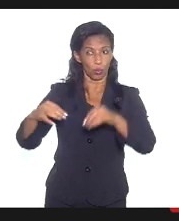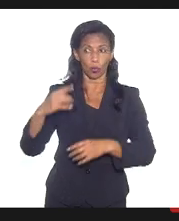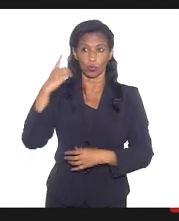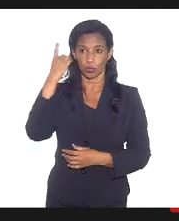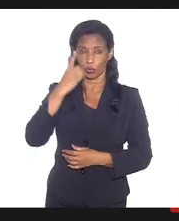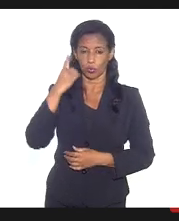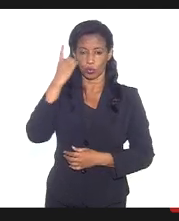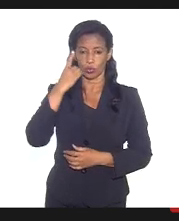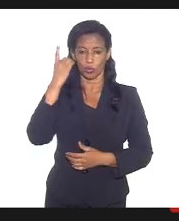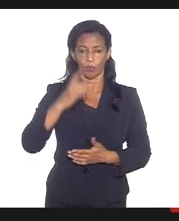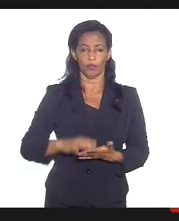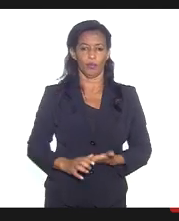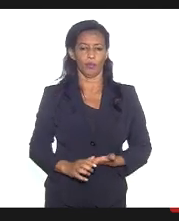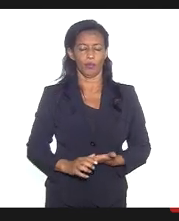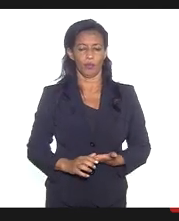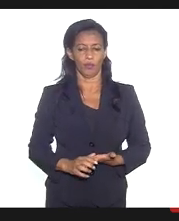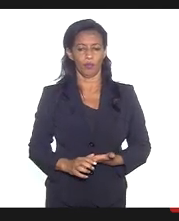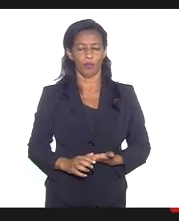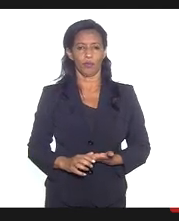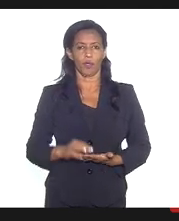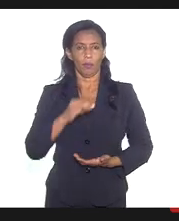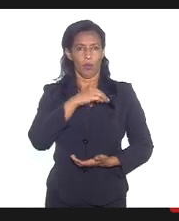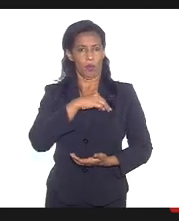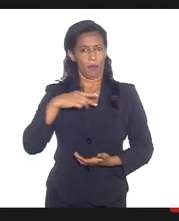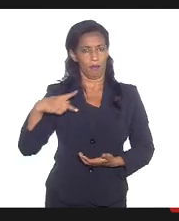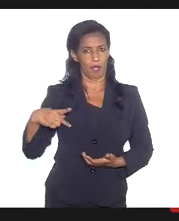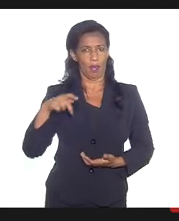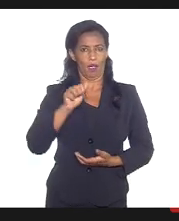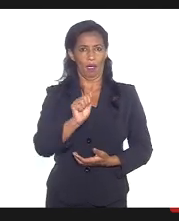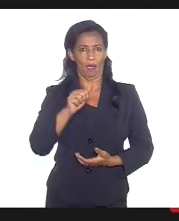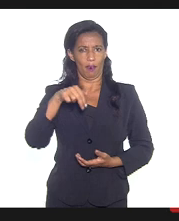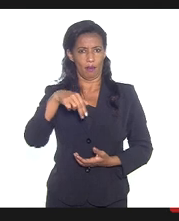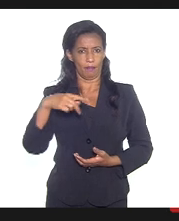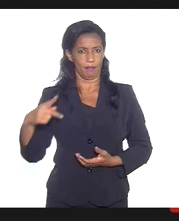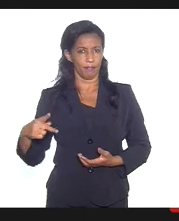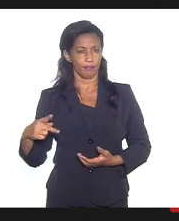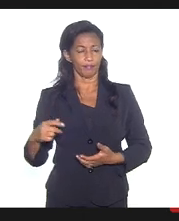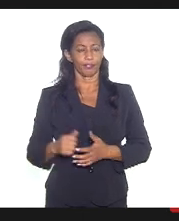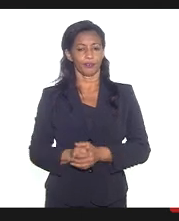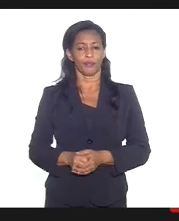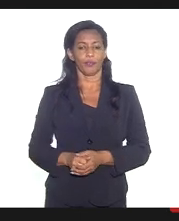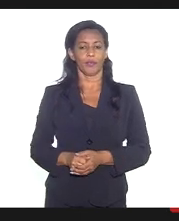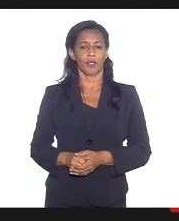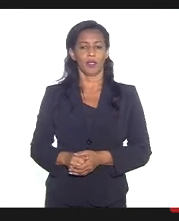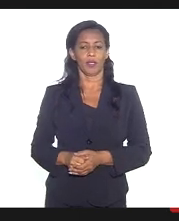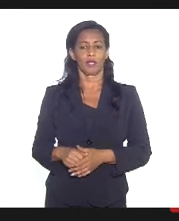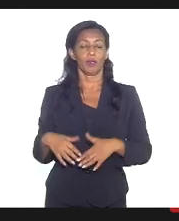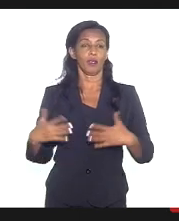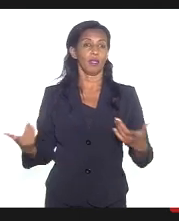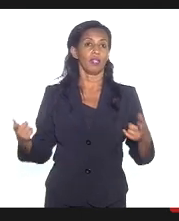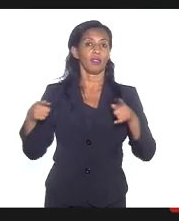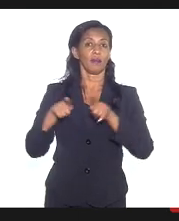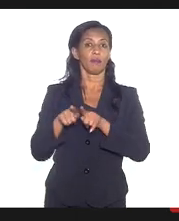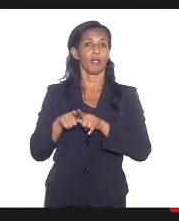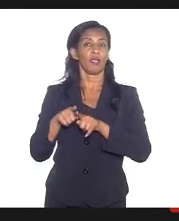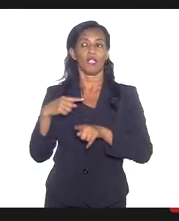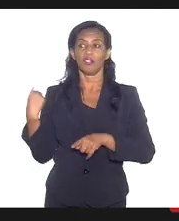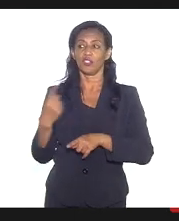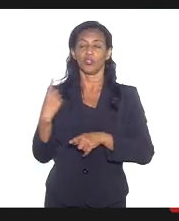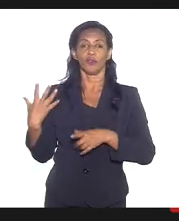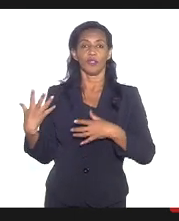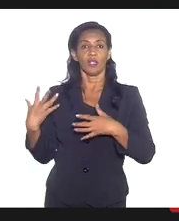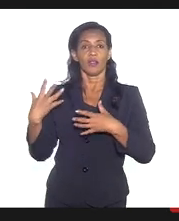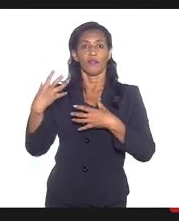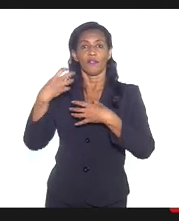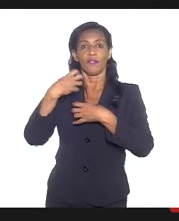tal, que assim, Ministério Público, ANP, que a gente não é, também fique assim, fechado, vamos